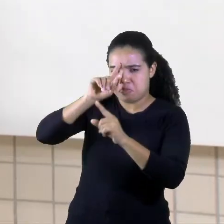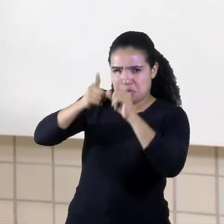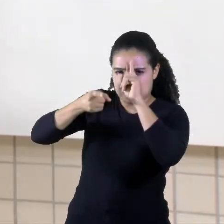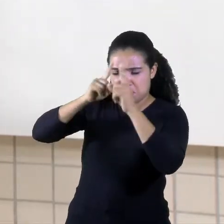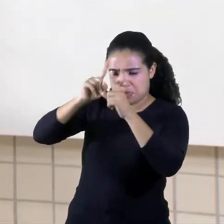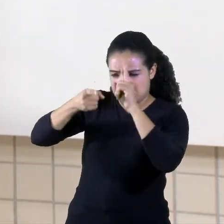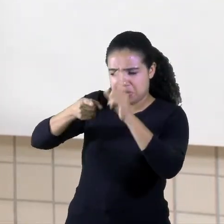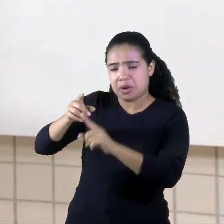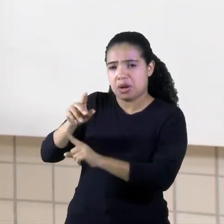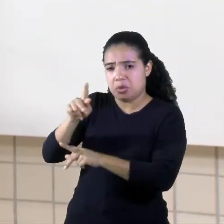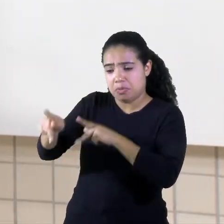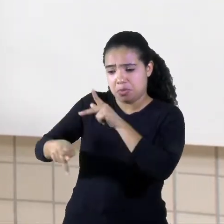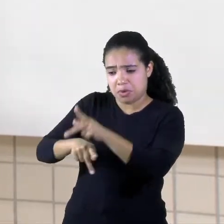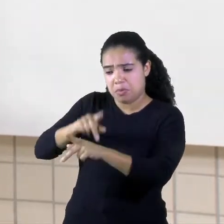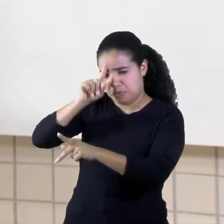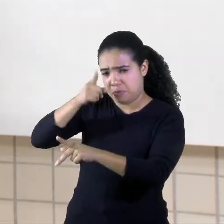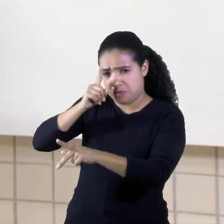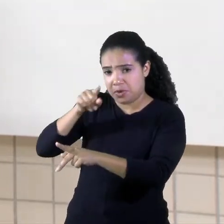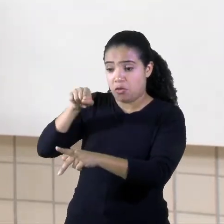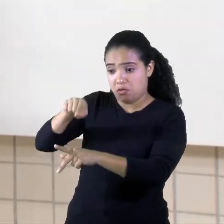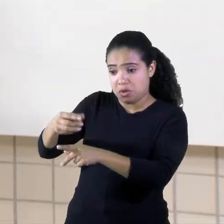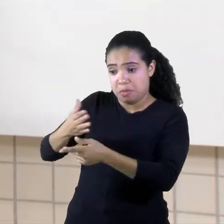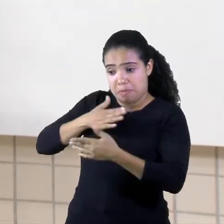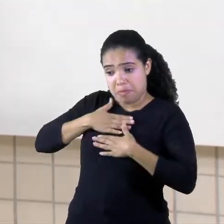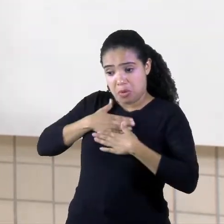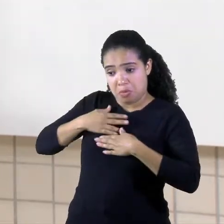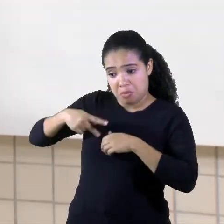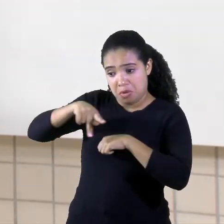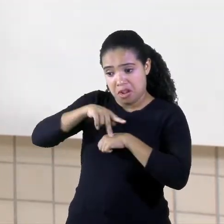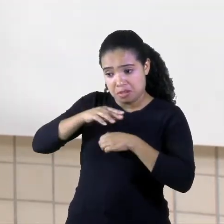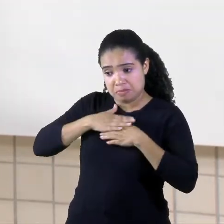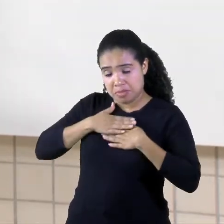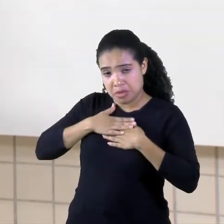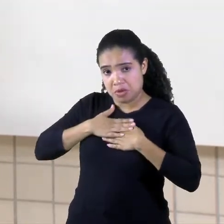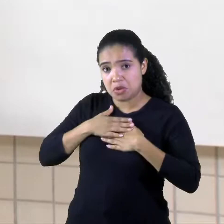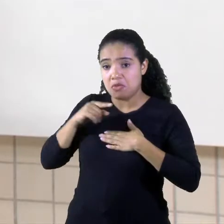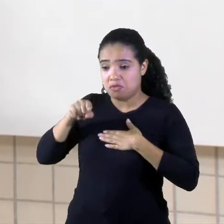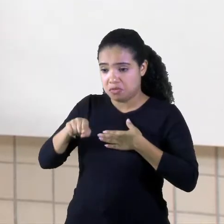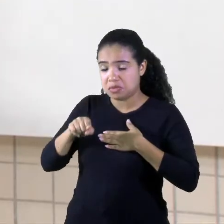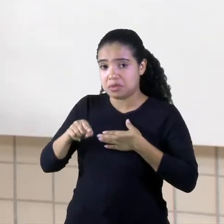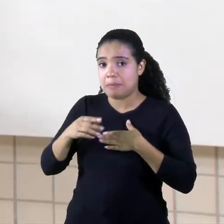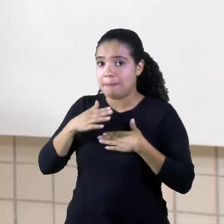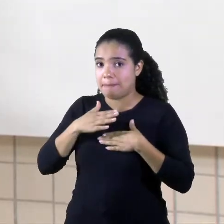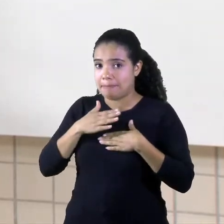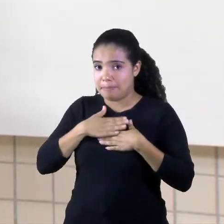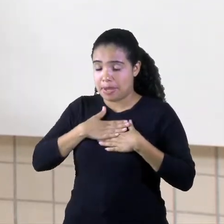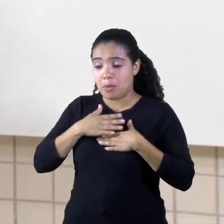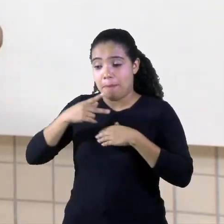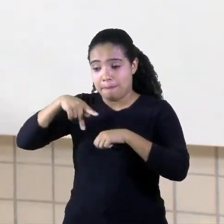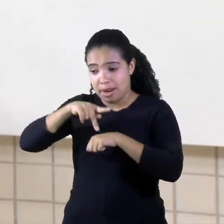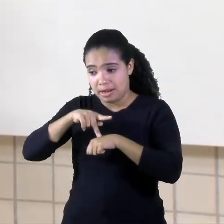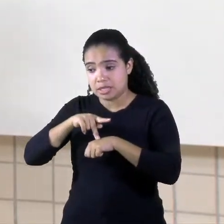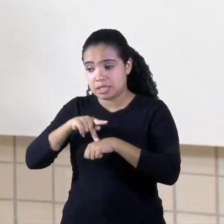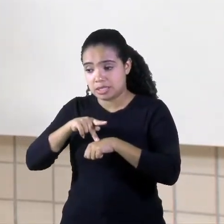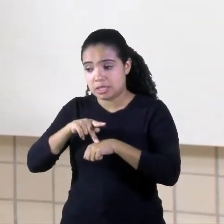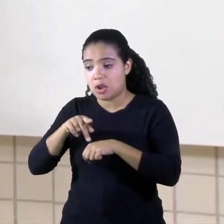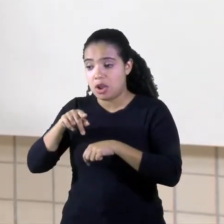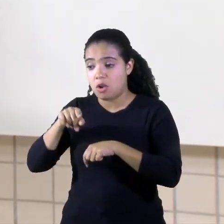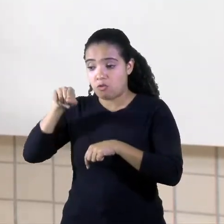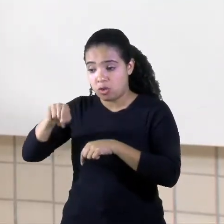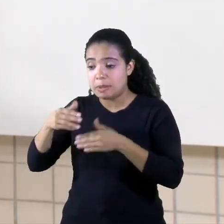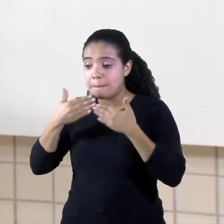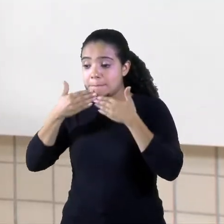onde você faz parte do meu país, você é membro do meu país, então você é melhor que o resto do